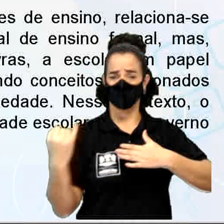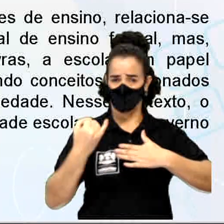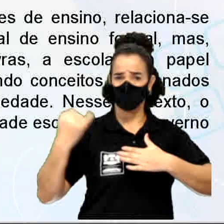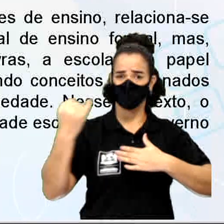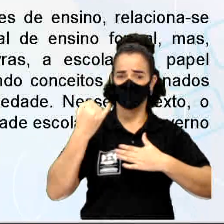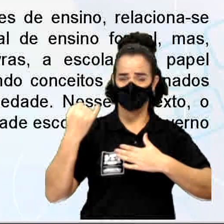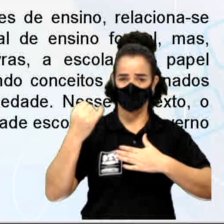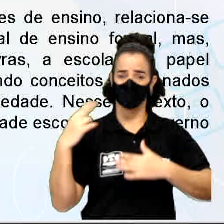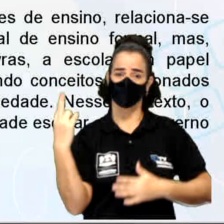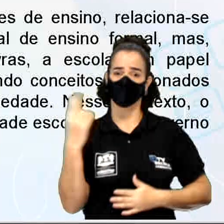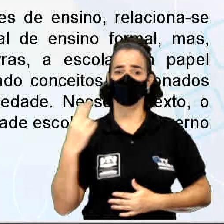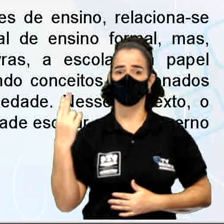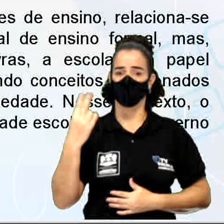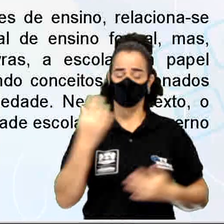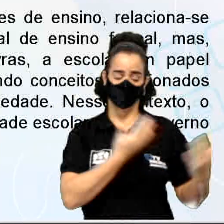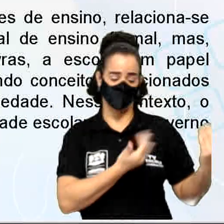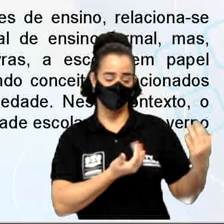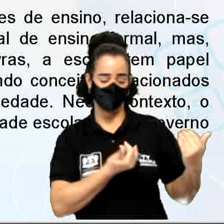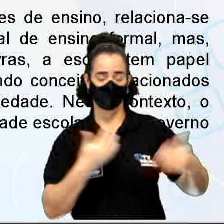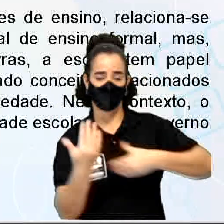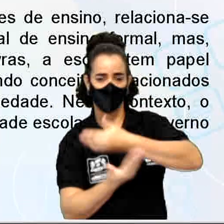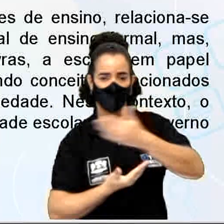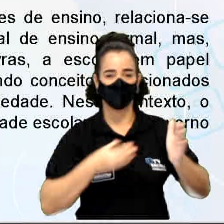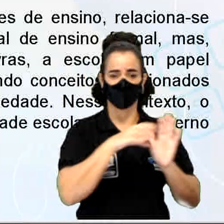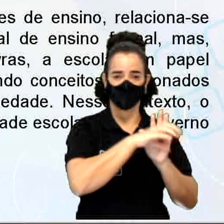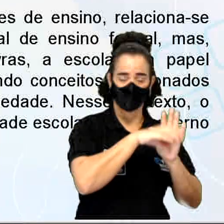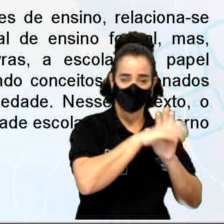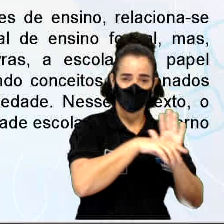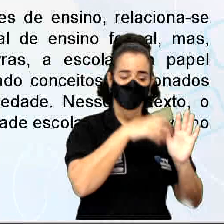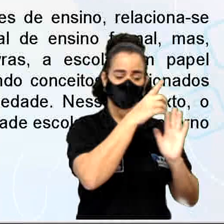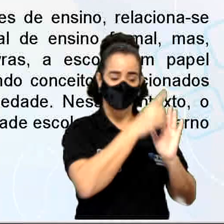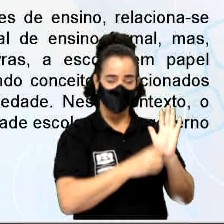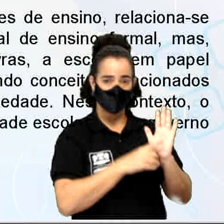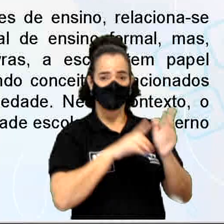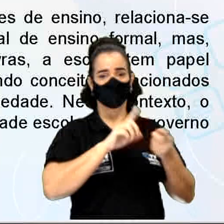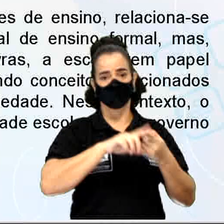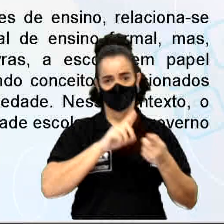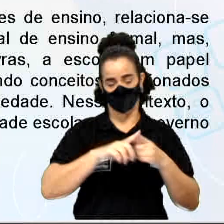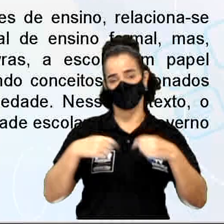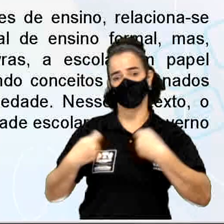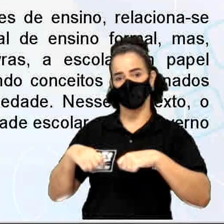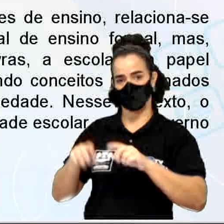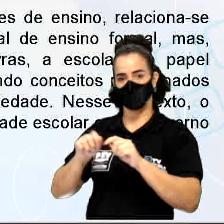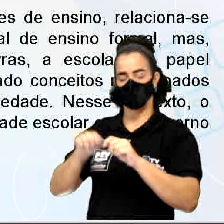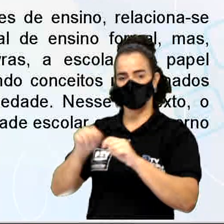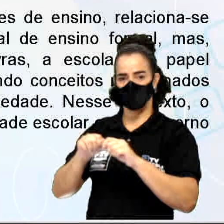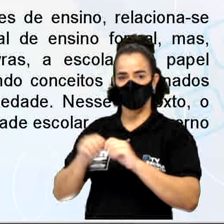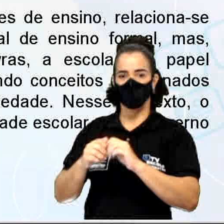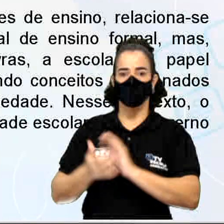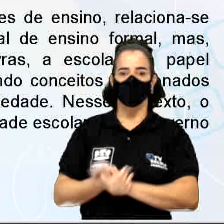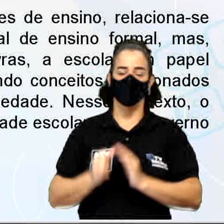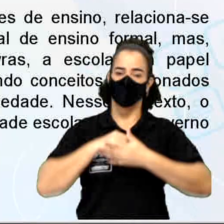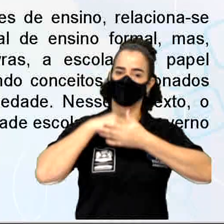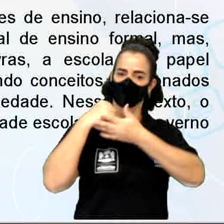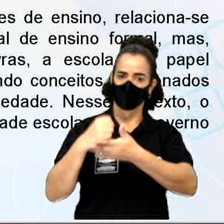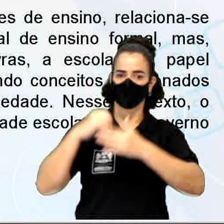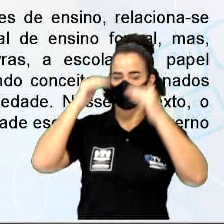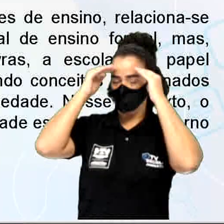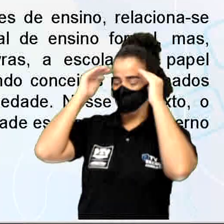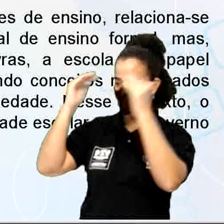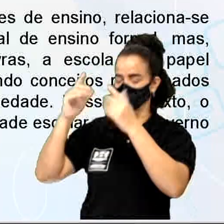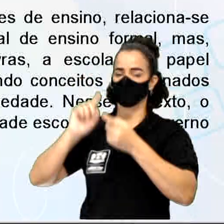jovens, estabelecendo conceitos relacionados aos seus direitos e deveres, à cooperação, ao respeito e à